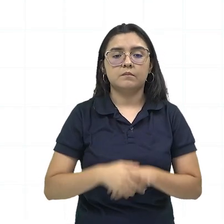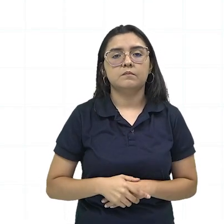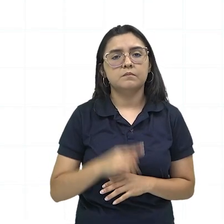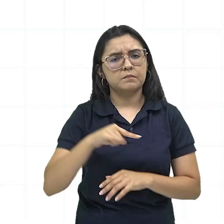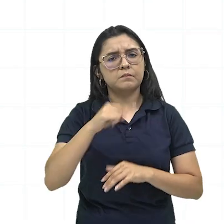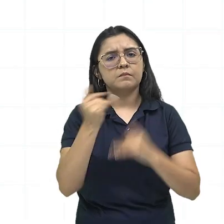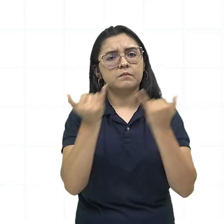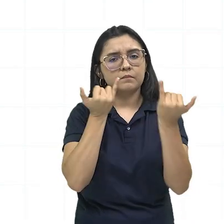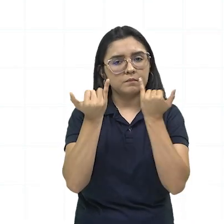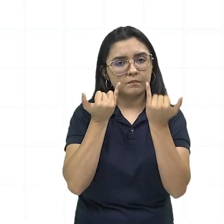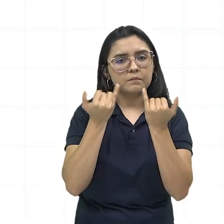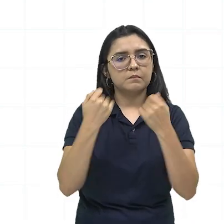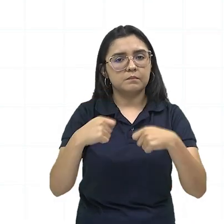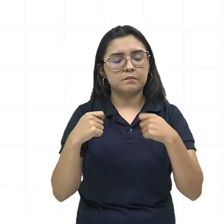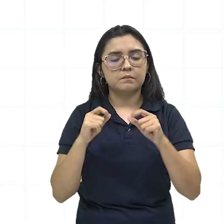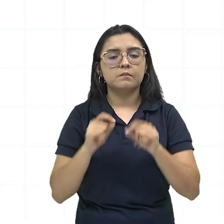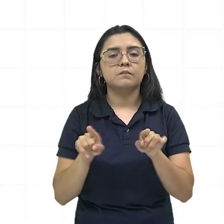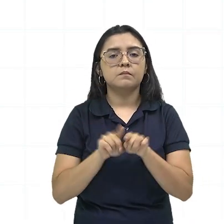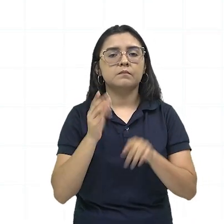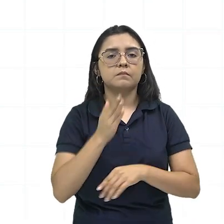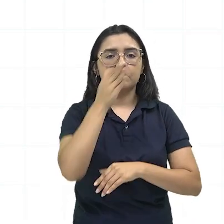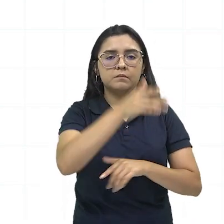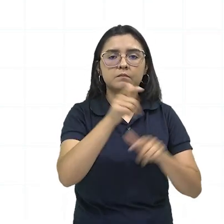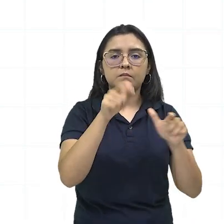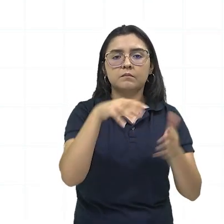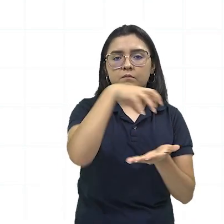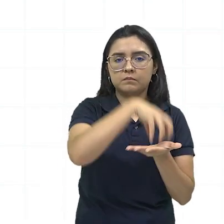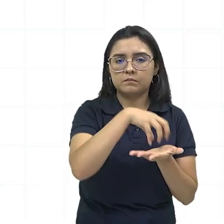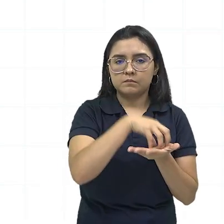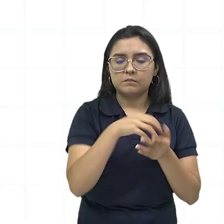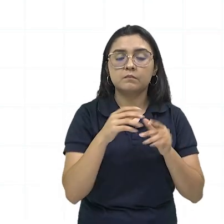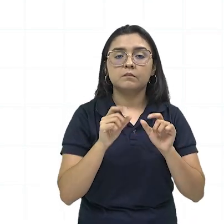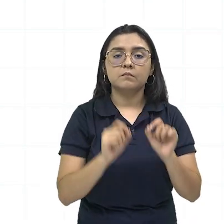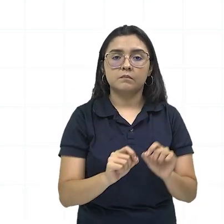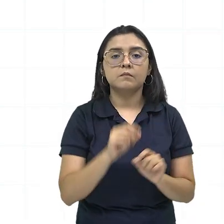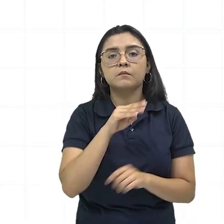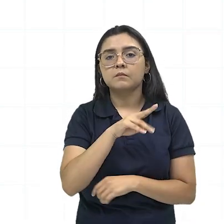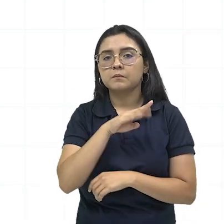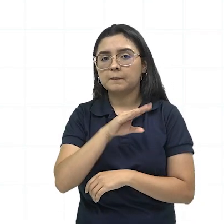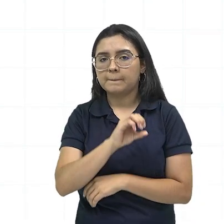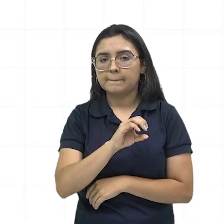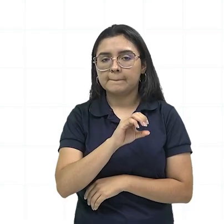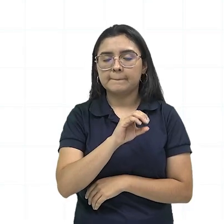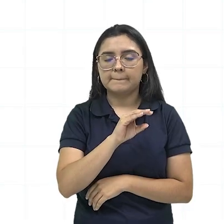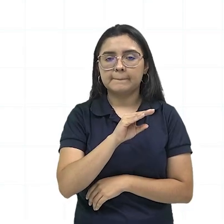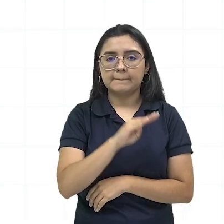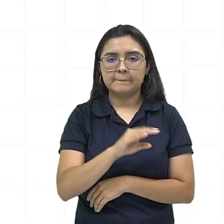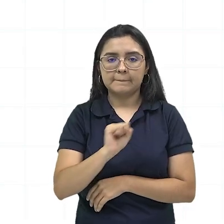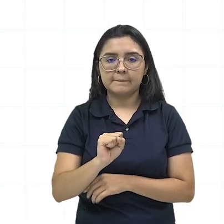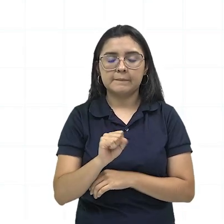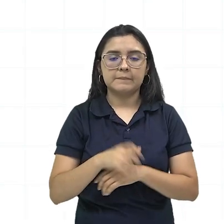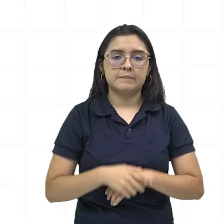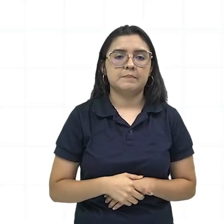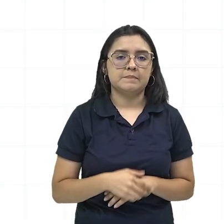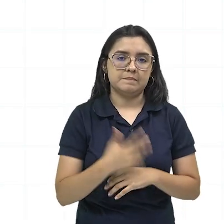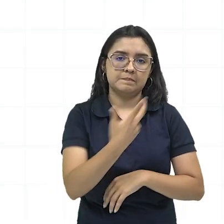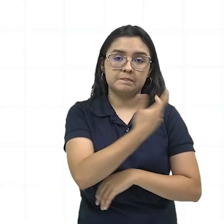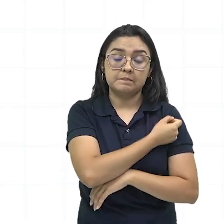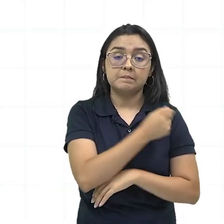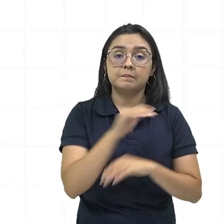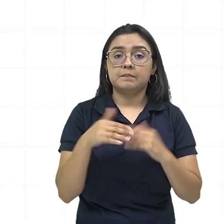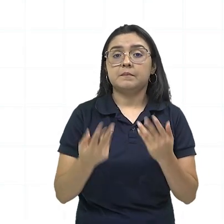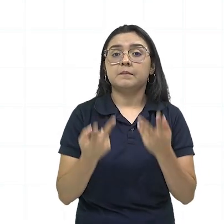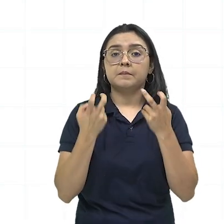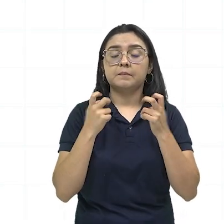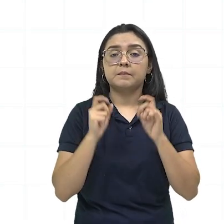Informe-se, procure uma unidade básica de saúde e complete seu esquema vacinal, né? Então vejam